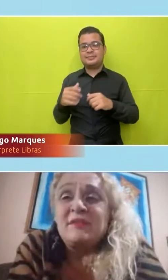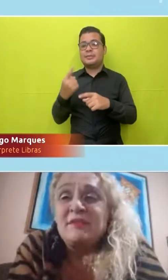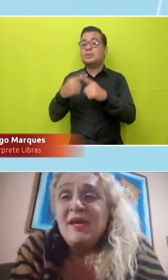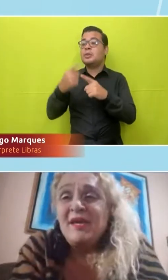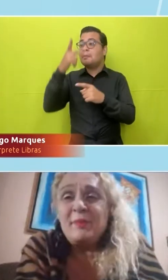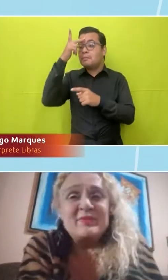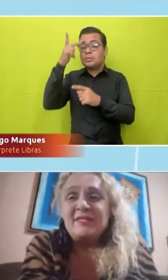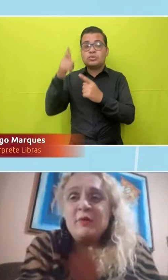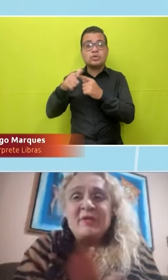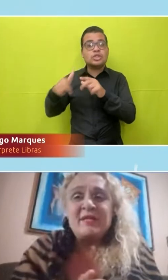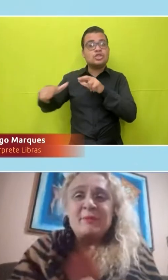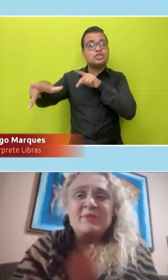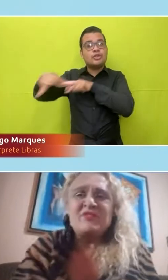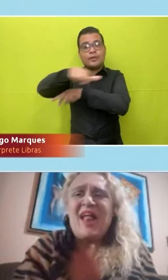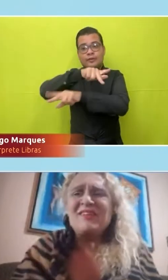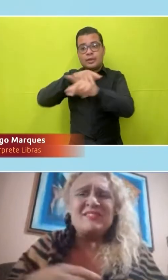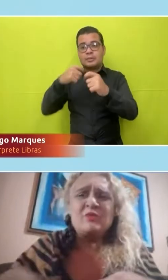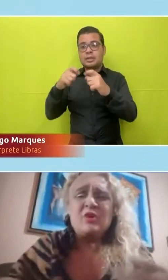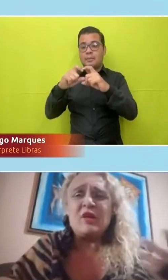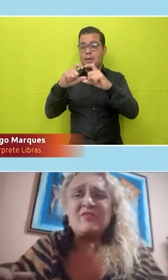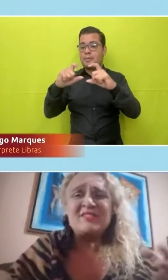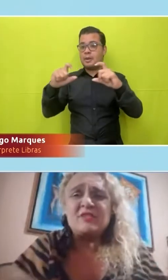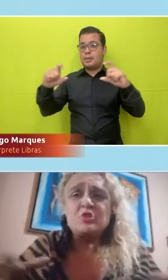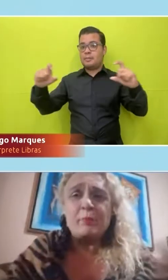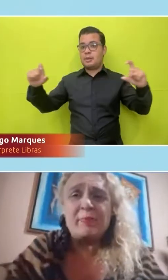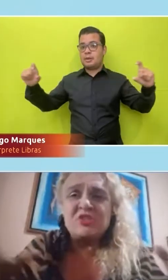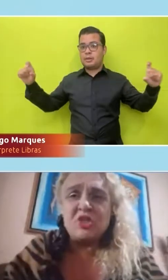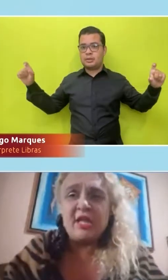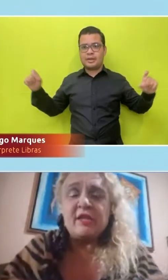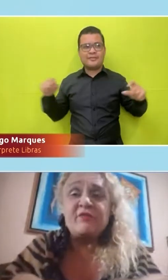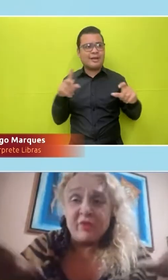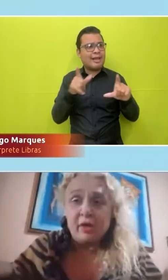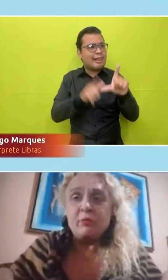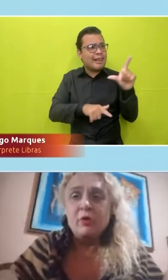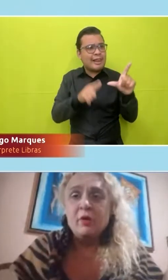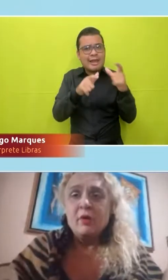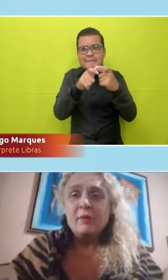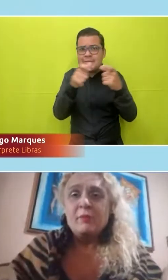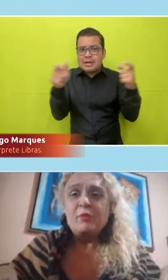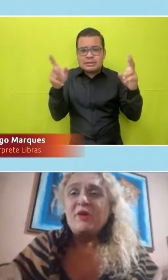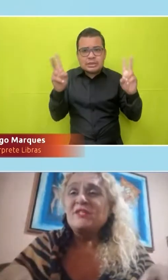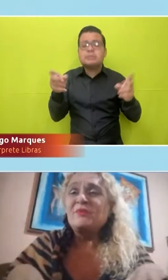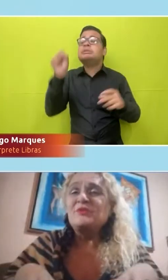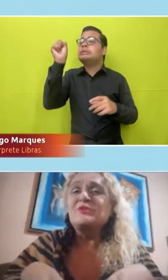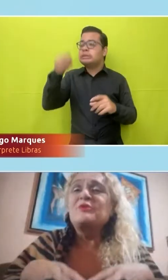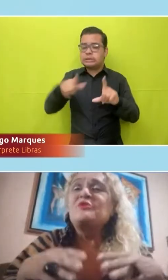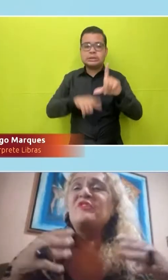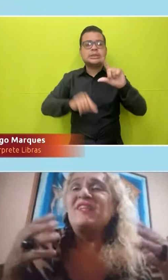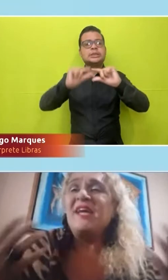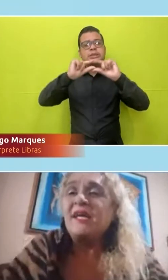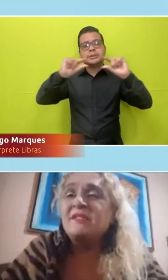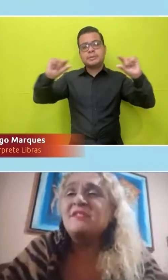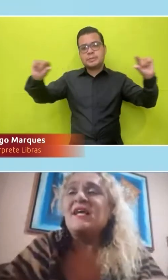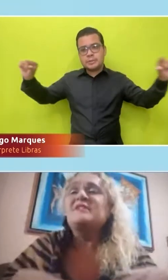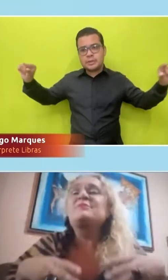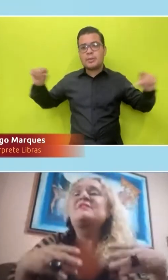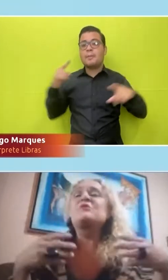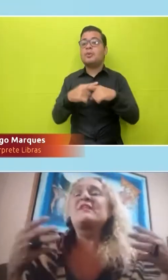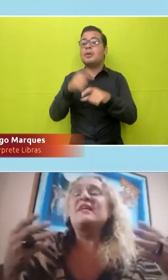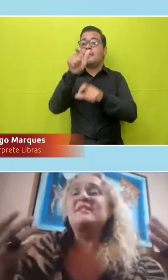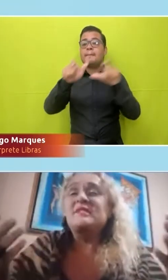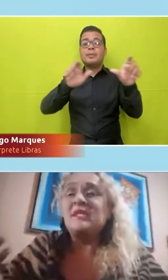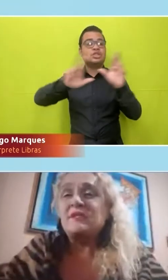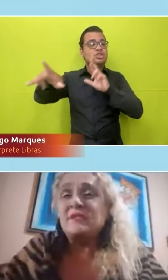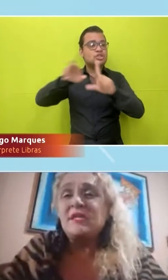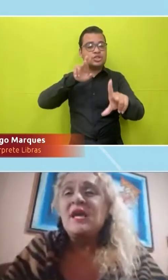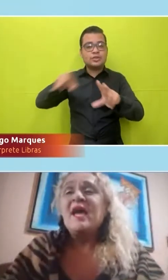diversas e precisa aumentar. Tem pessoas que falam, vocês vão querer fazer sopinha de leite, vamos. porque as pessoas são diferentes, elas precisam aumentar